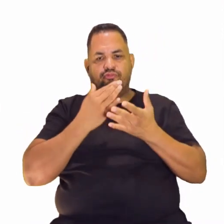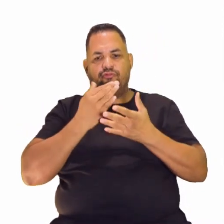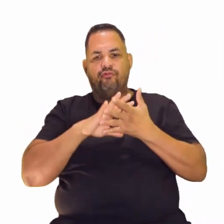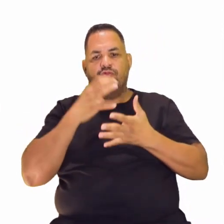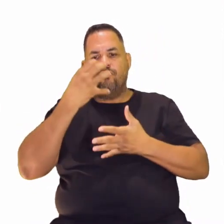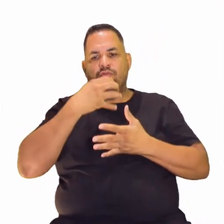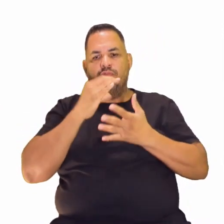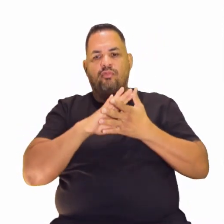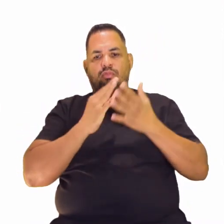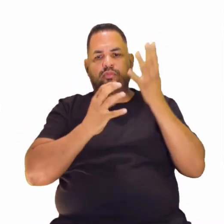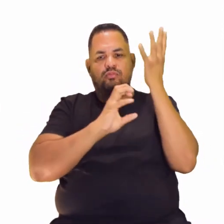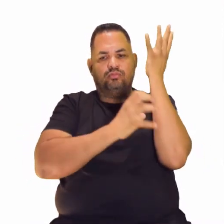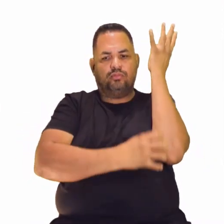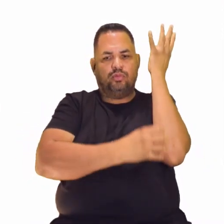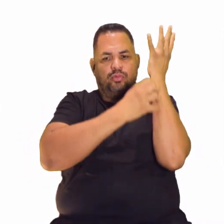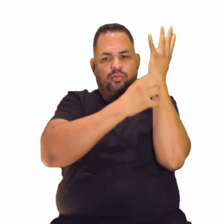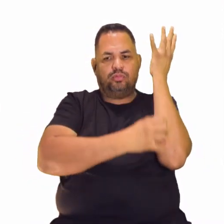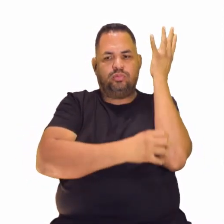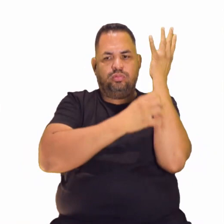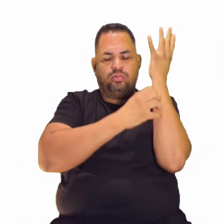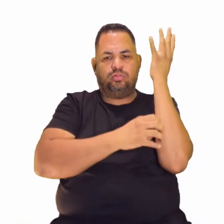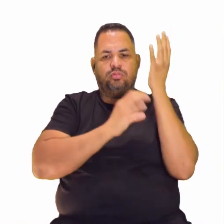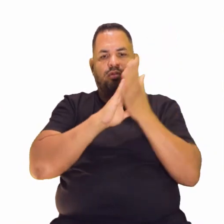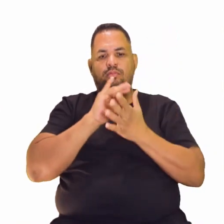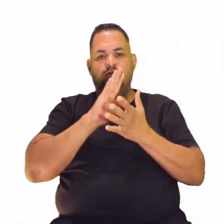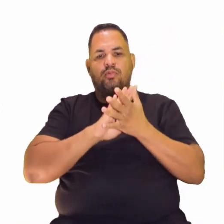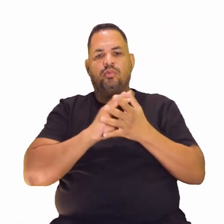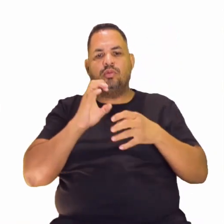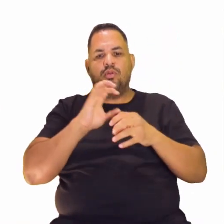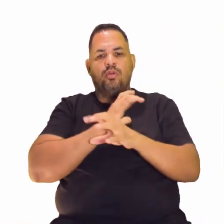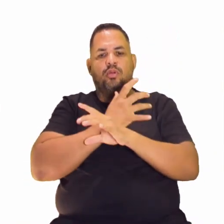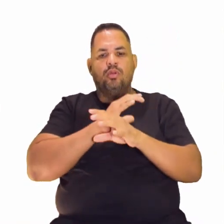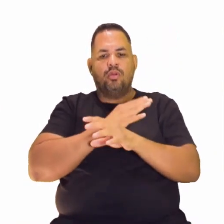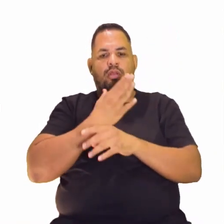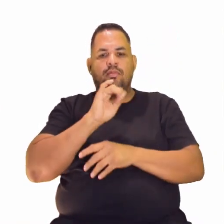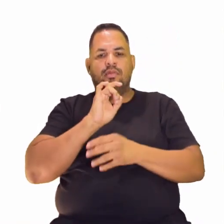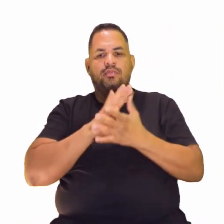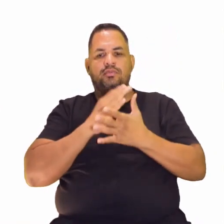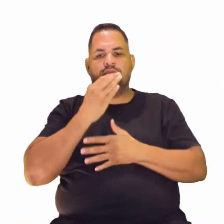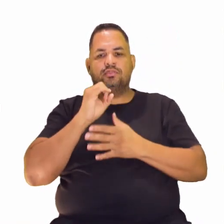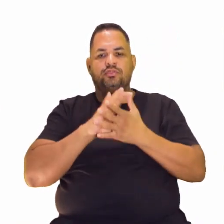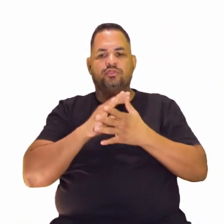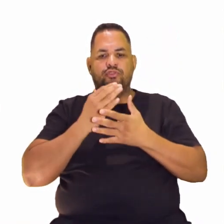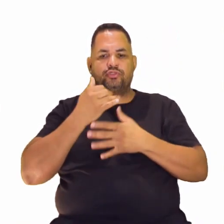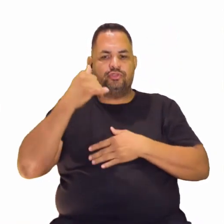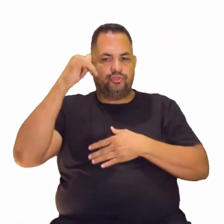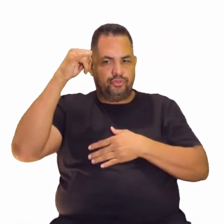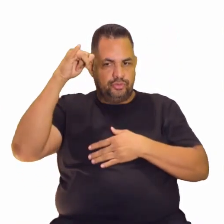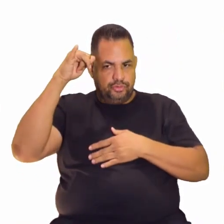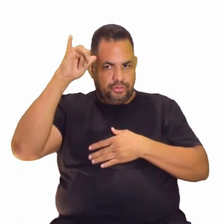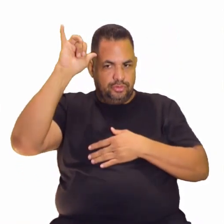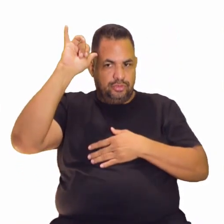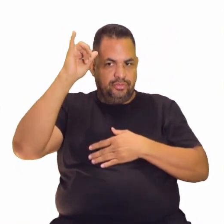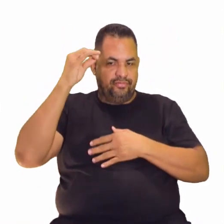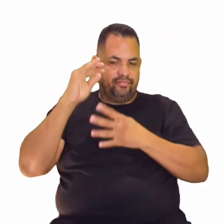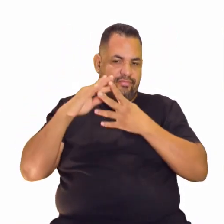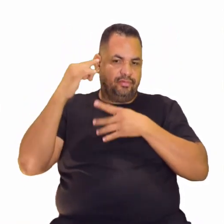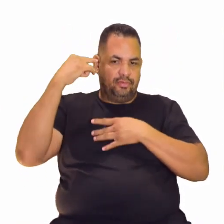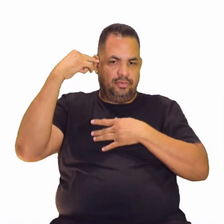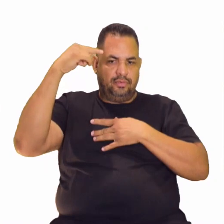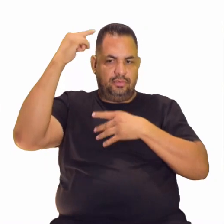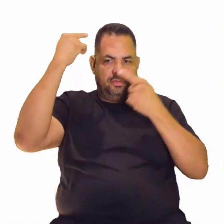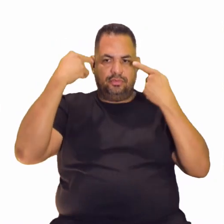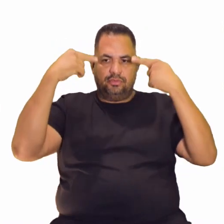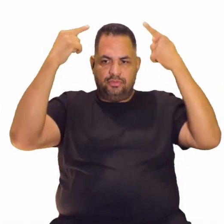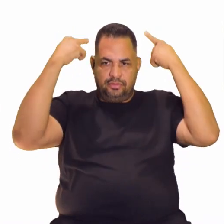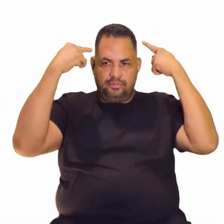frutos, troncos, bambu, ossos, cabaça, cerâmica, chifre e carapaça de animais. Quer dizer, uma infinidade